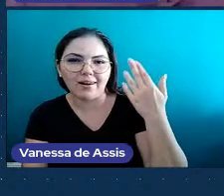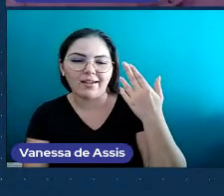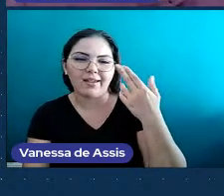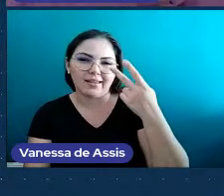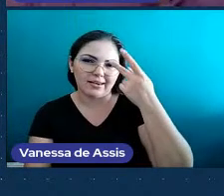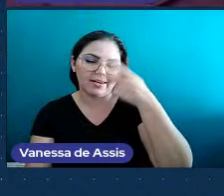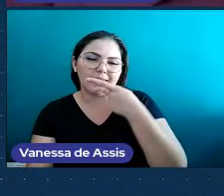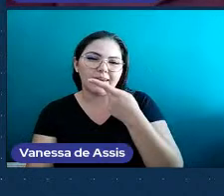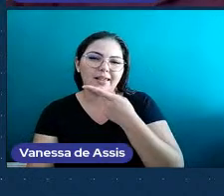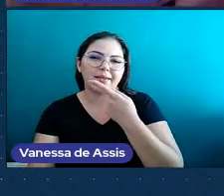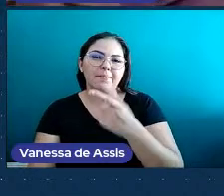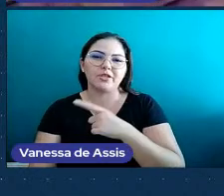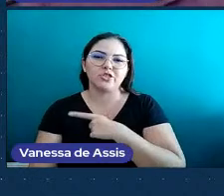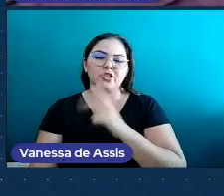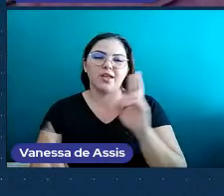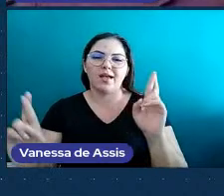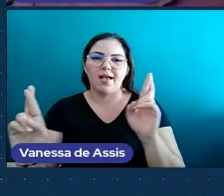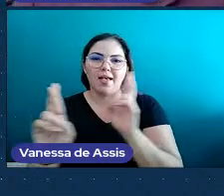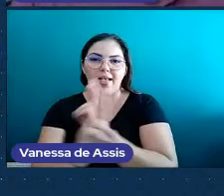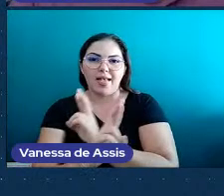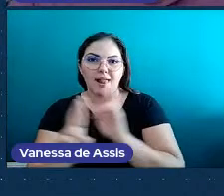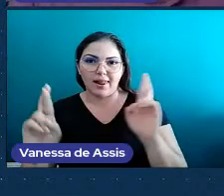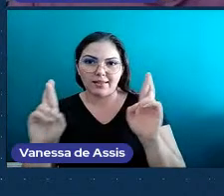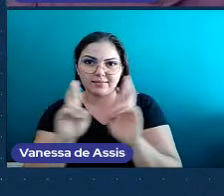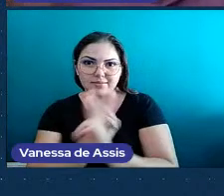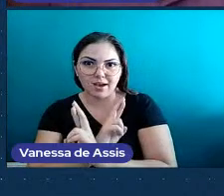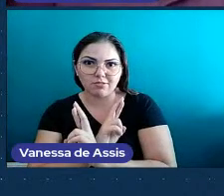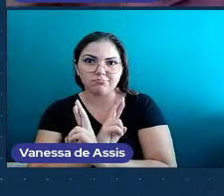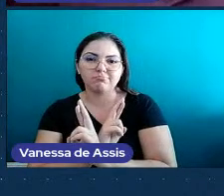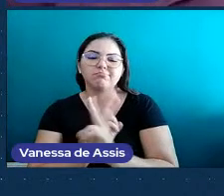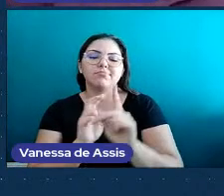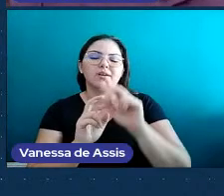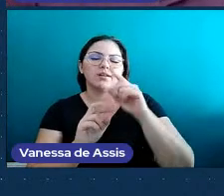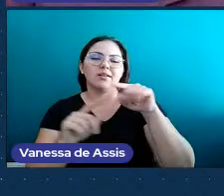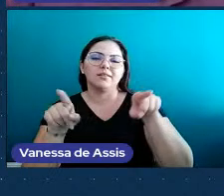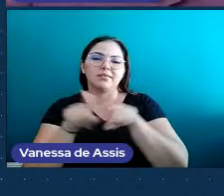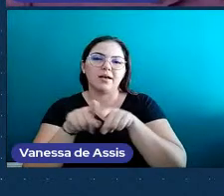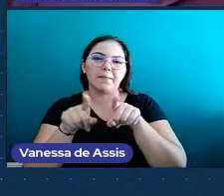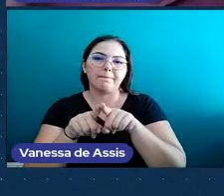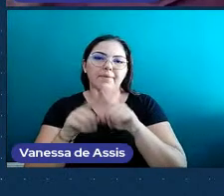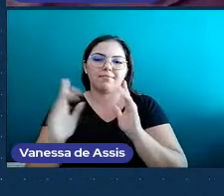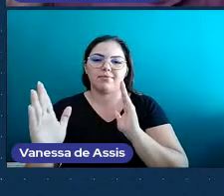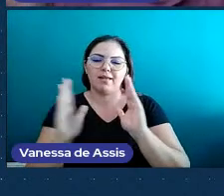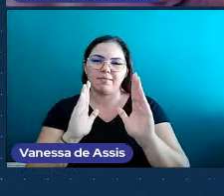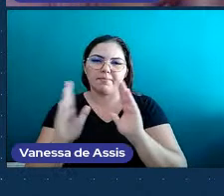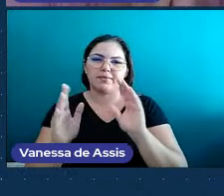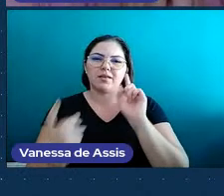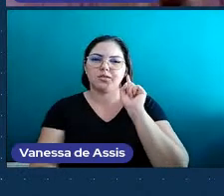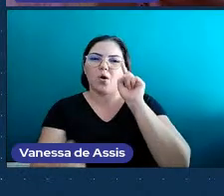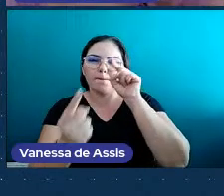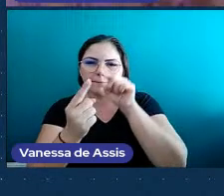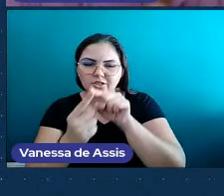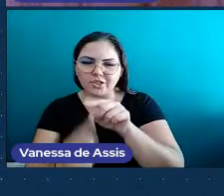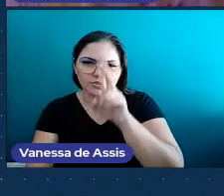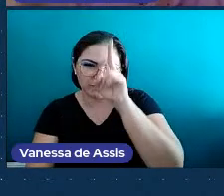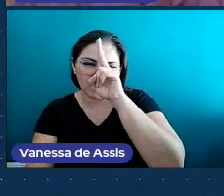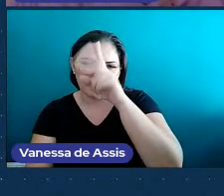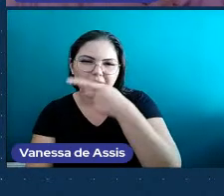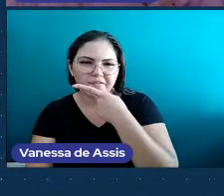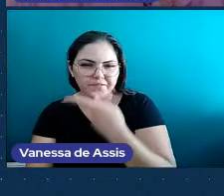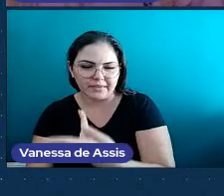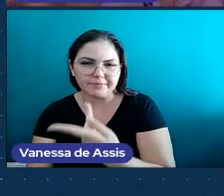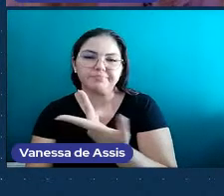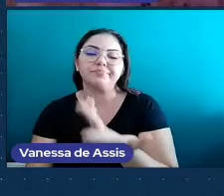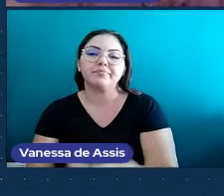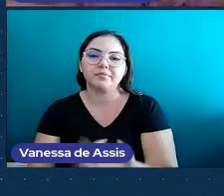relação horizontal entre os elementos do projeto, né? Delimitação, questão, objetivo, não é isso? Então, quando a gente coloca isso